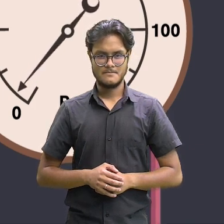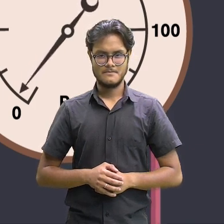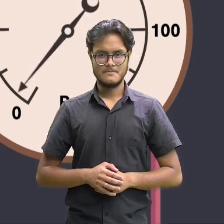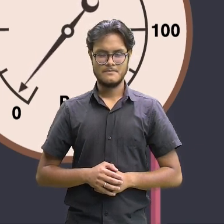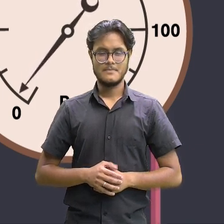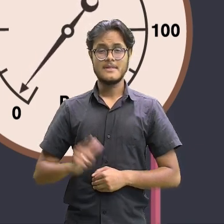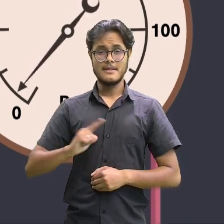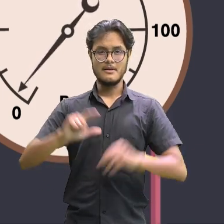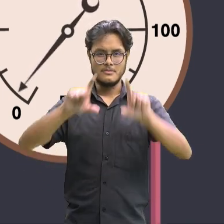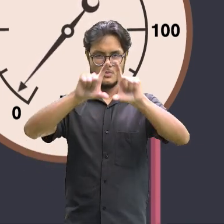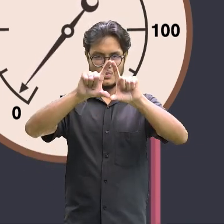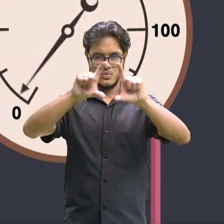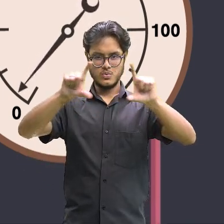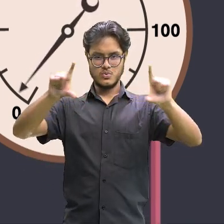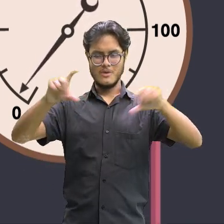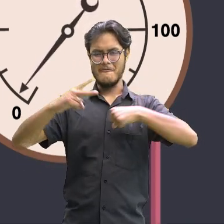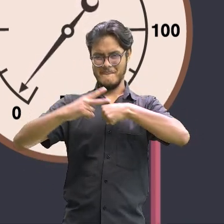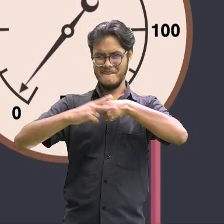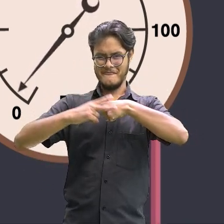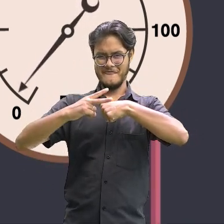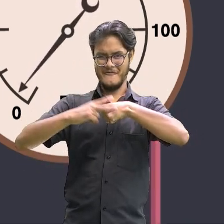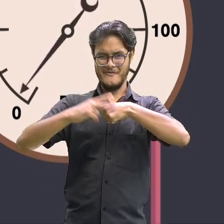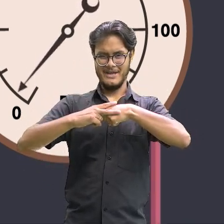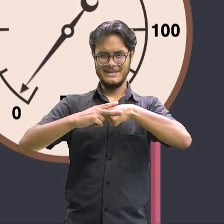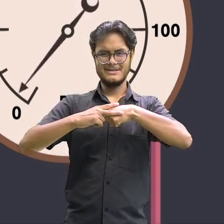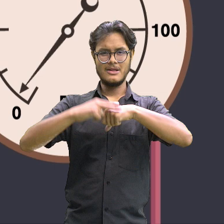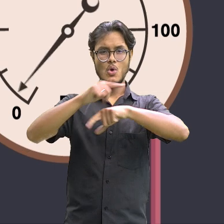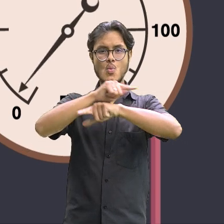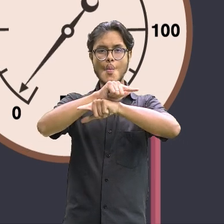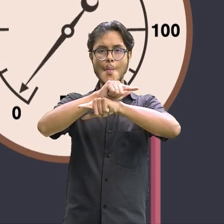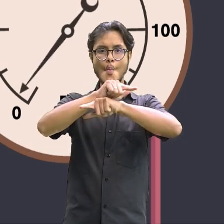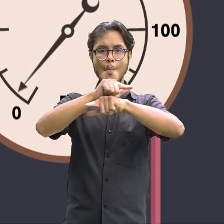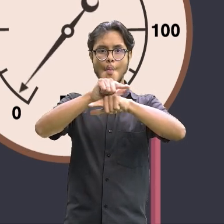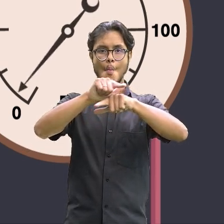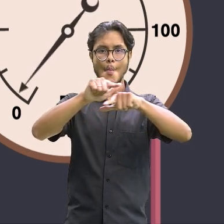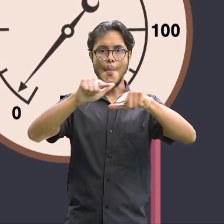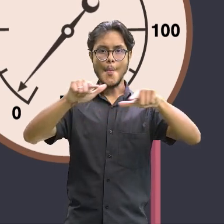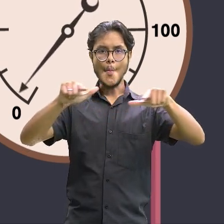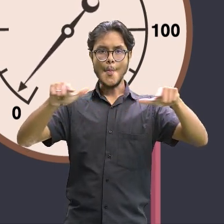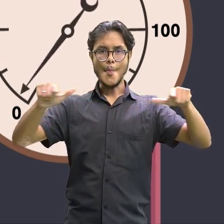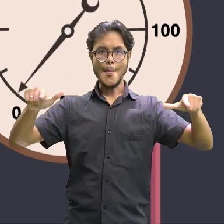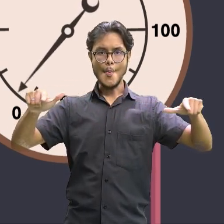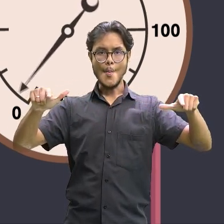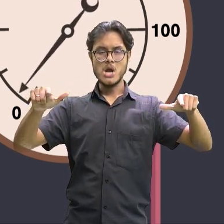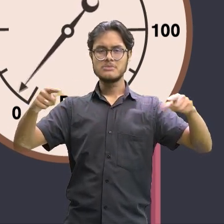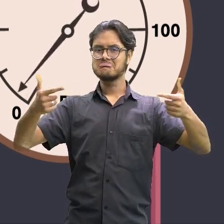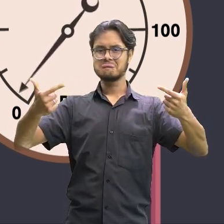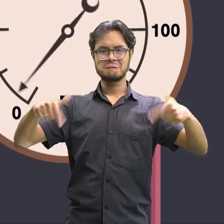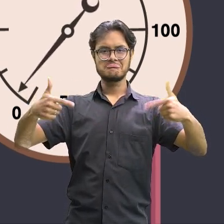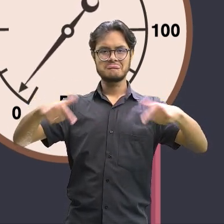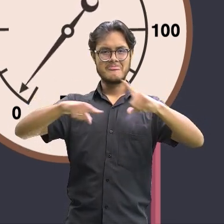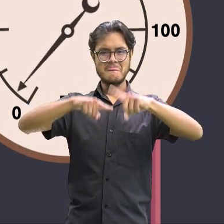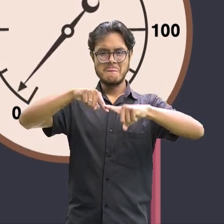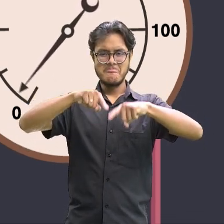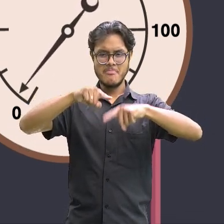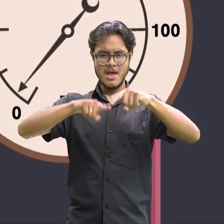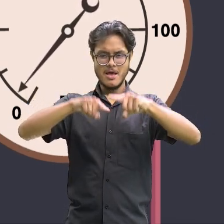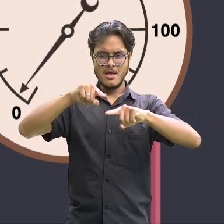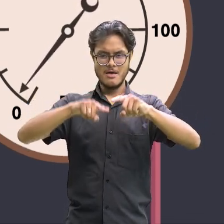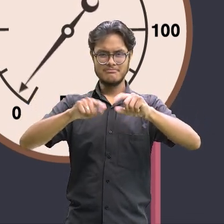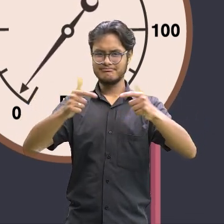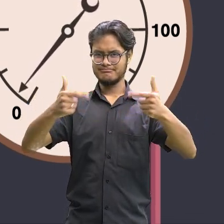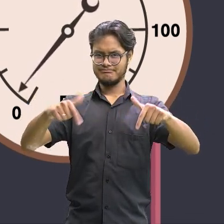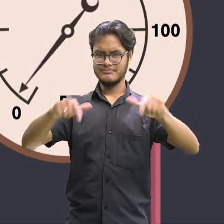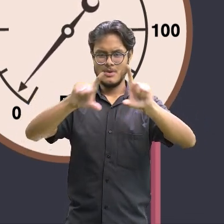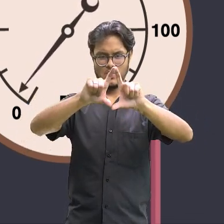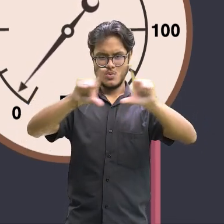de vidro e retirou toda a matéria de dentro para fazer um vácuo, deixar com ausência de matéria. A partir disso, então,